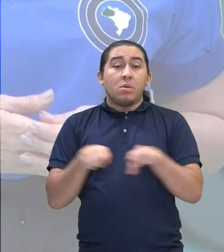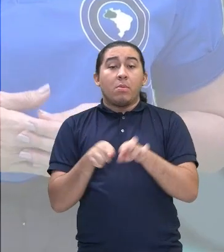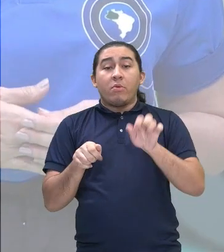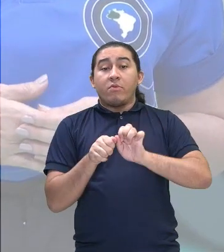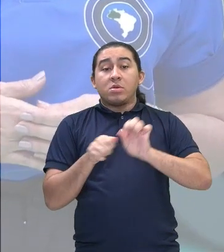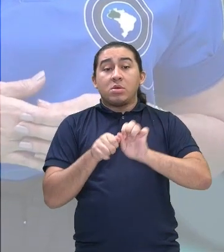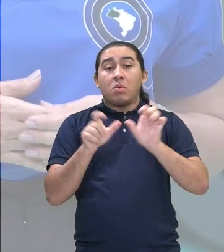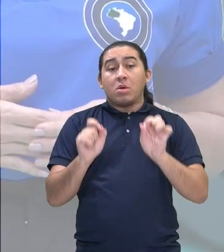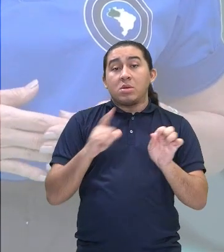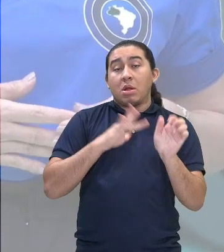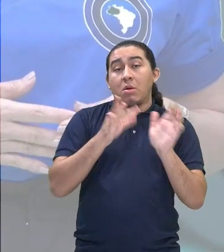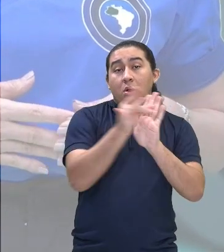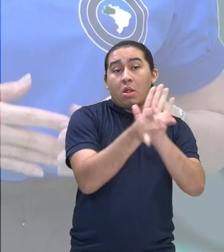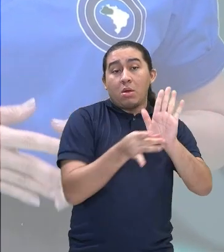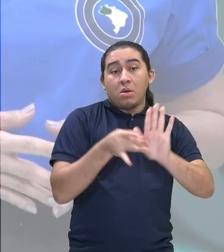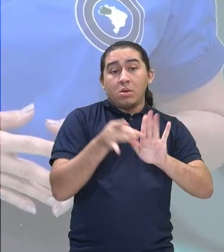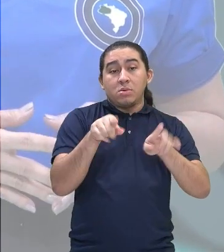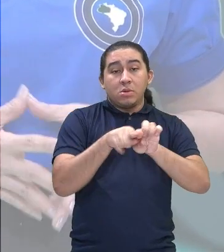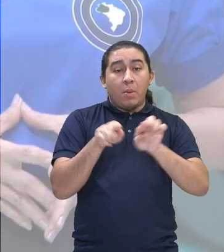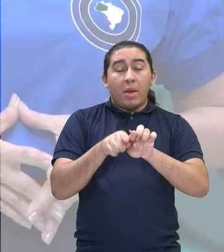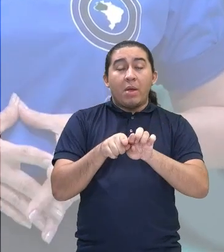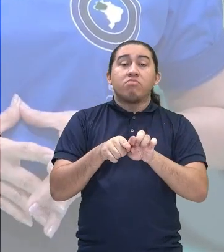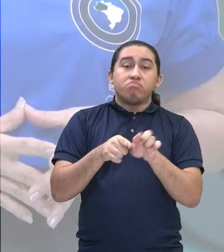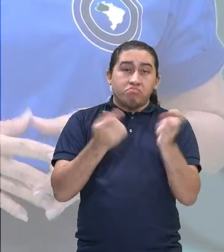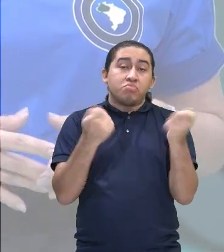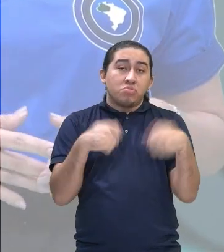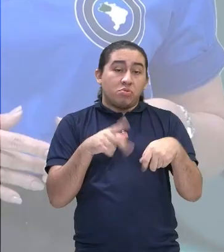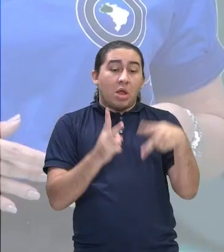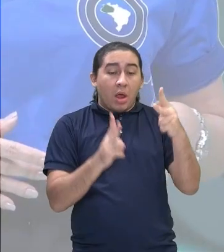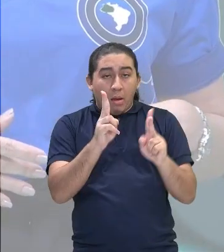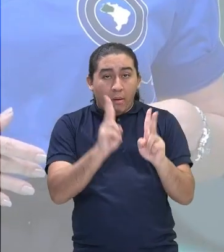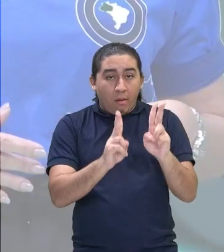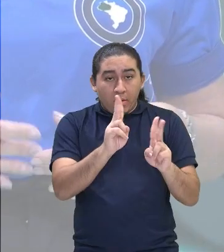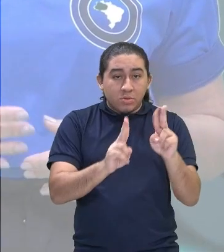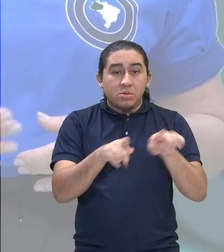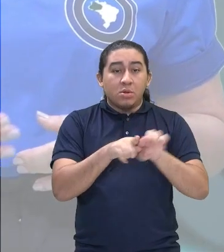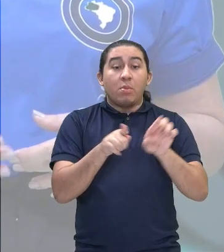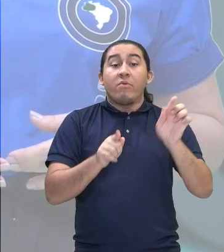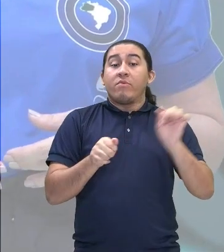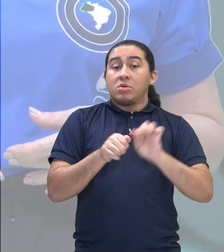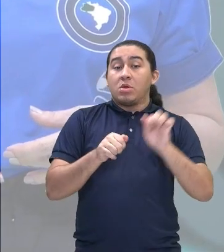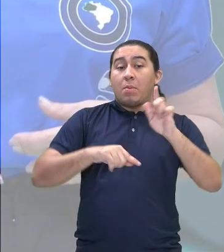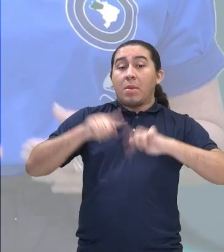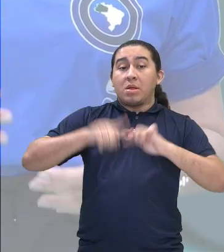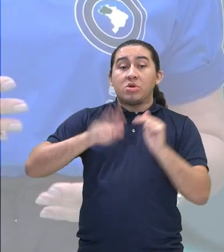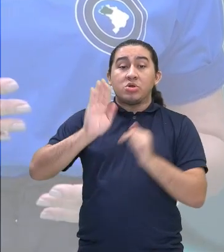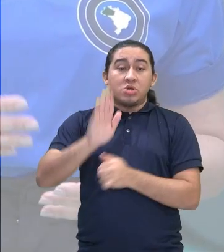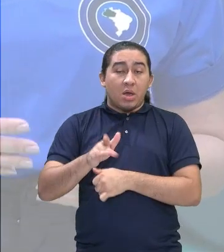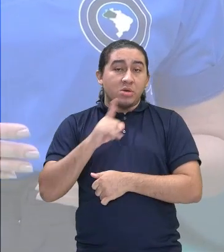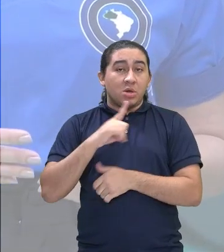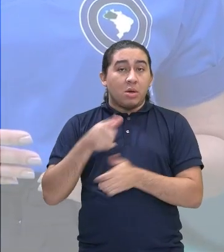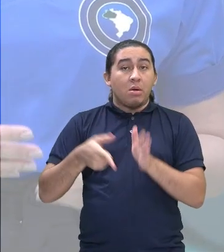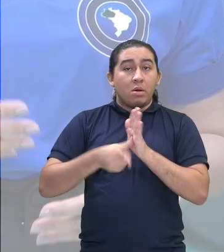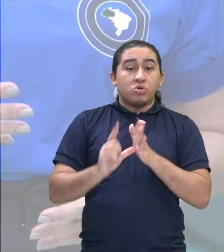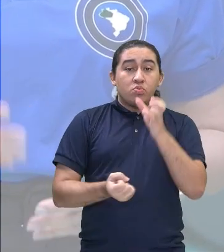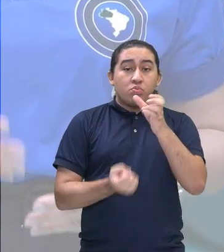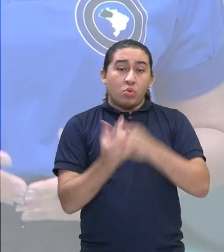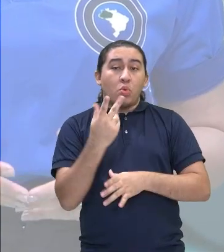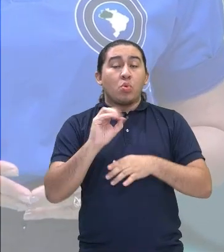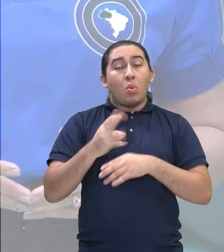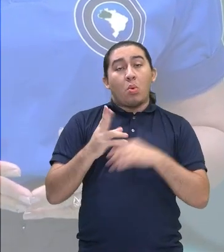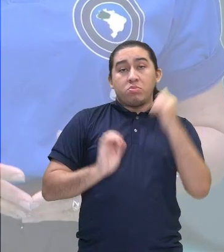produzir colagens e montagens, fazendo para isso objetos já prontos, industrializados